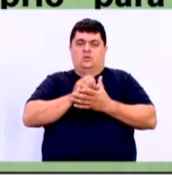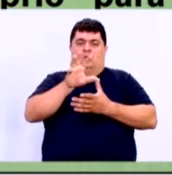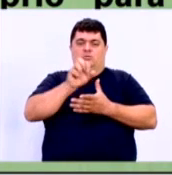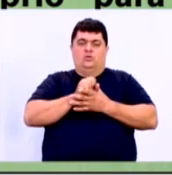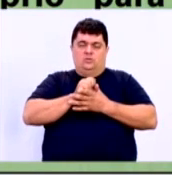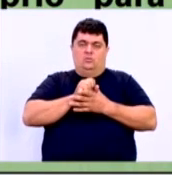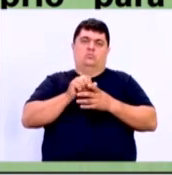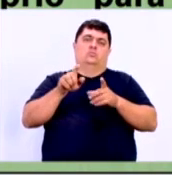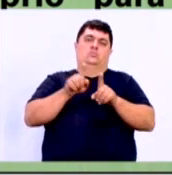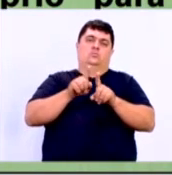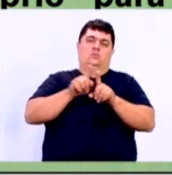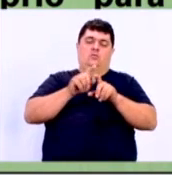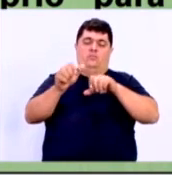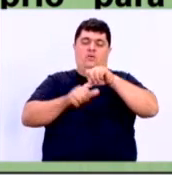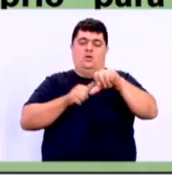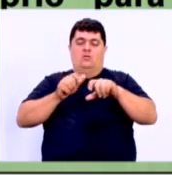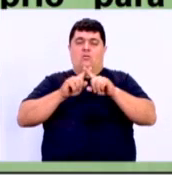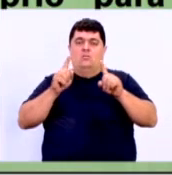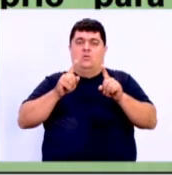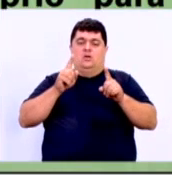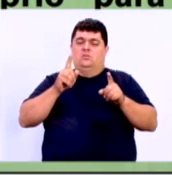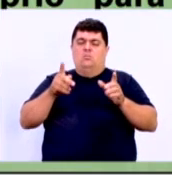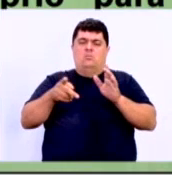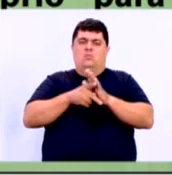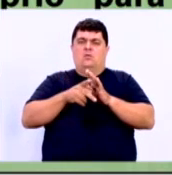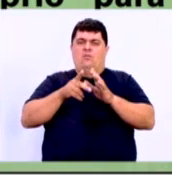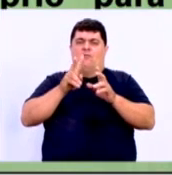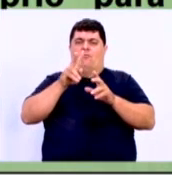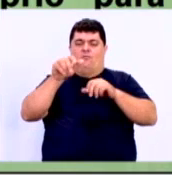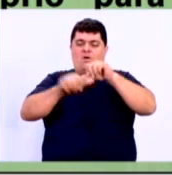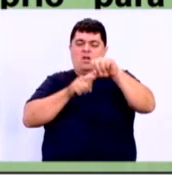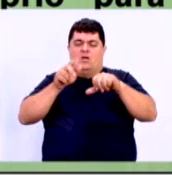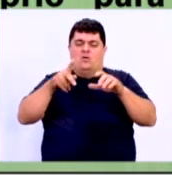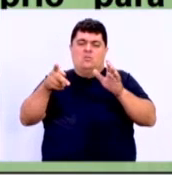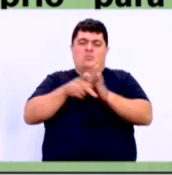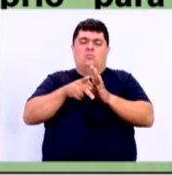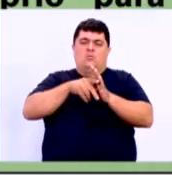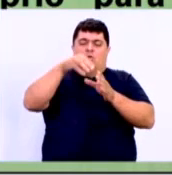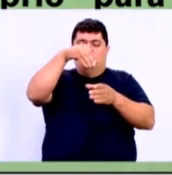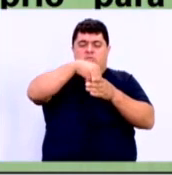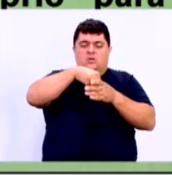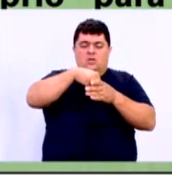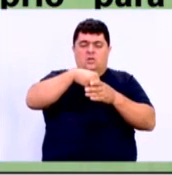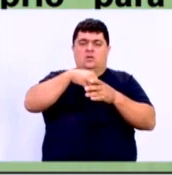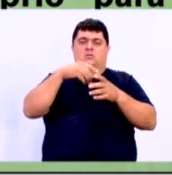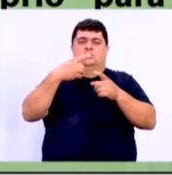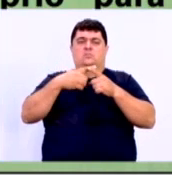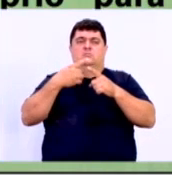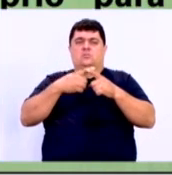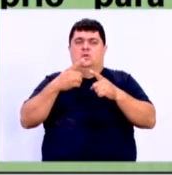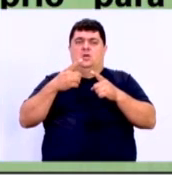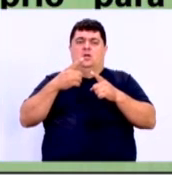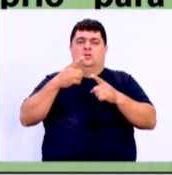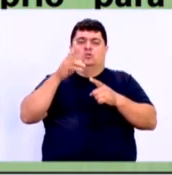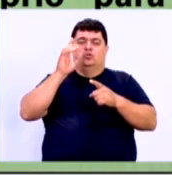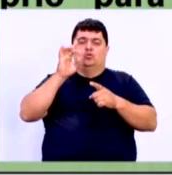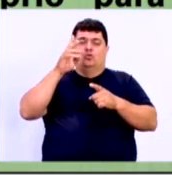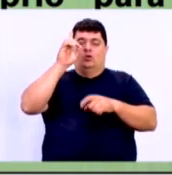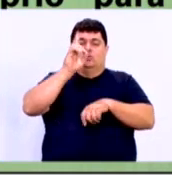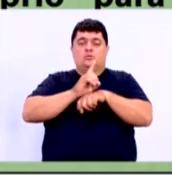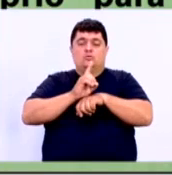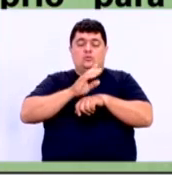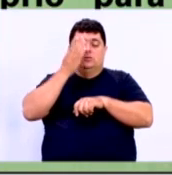variável ele é utilizado mais internamente para tomada de decisão, para peças gerenciais, para ajudar